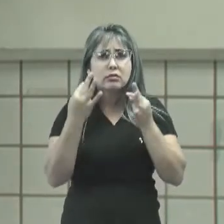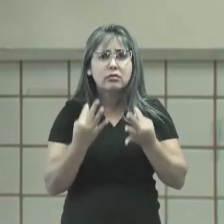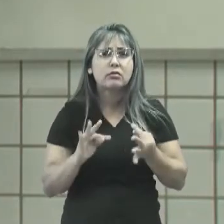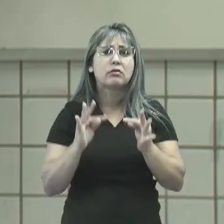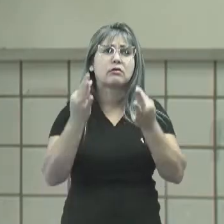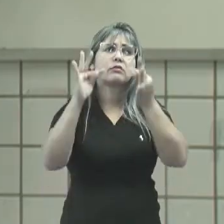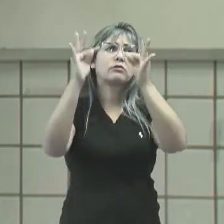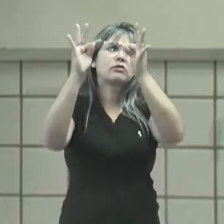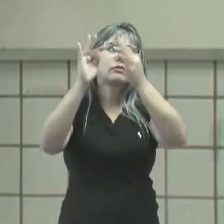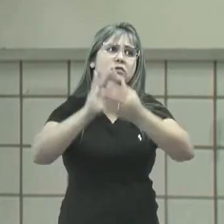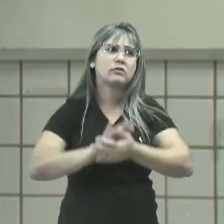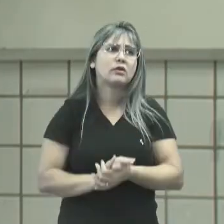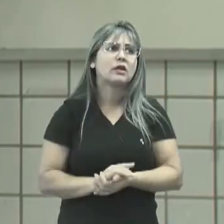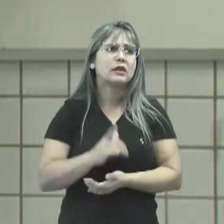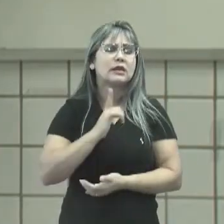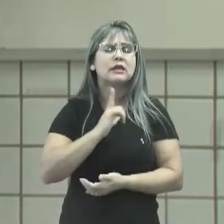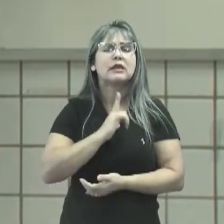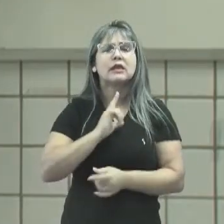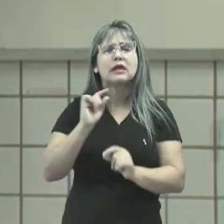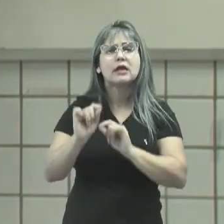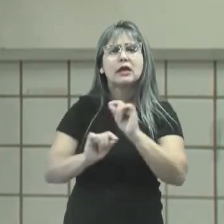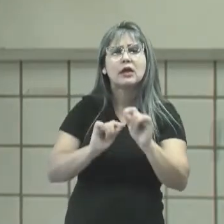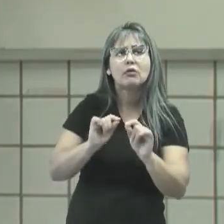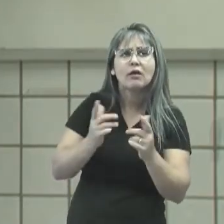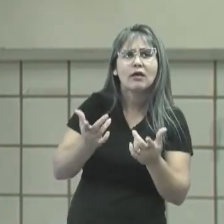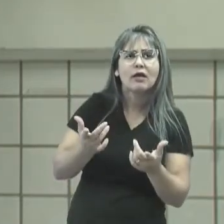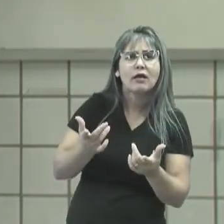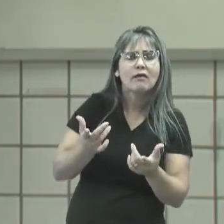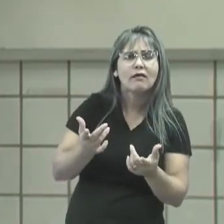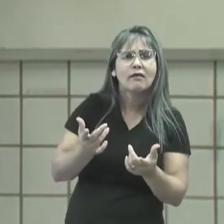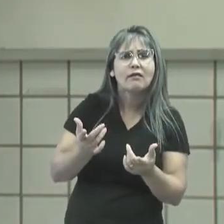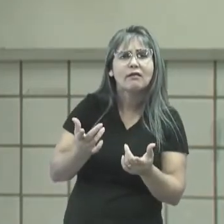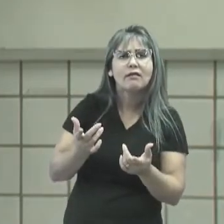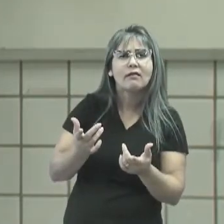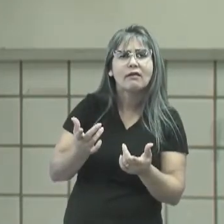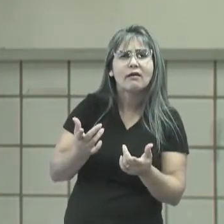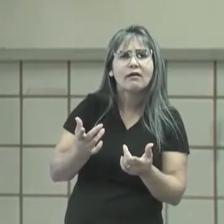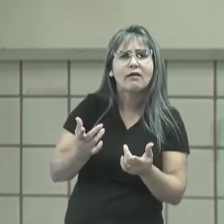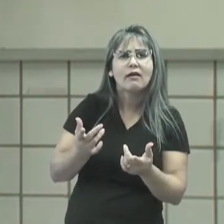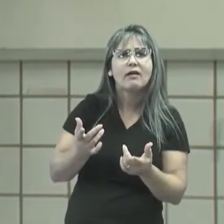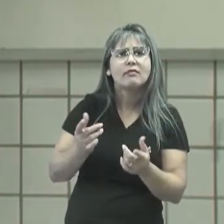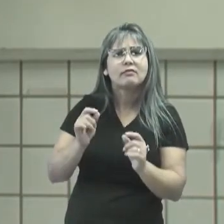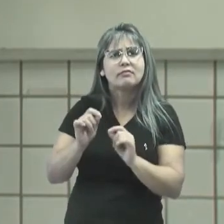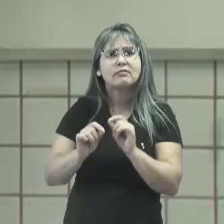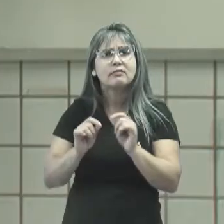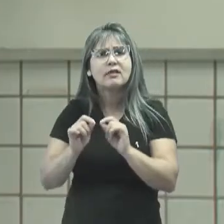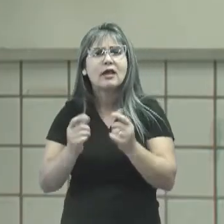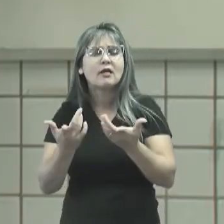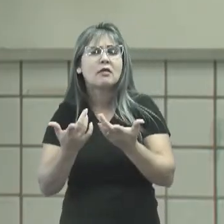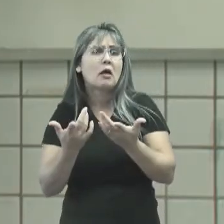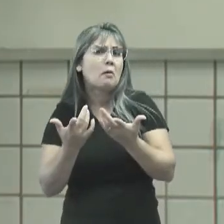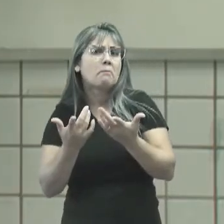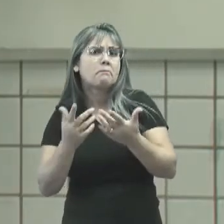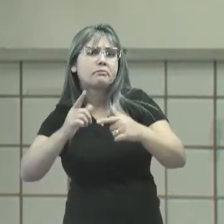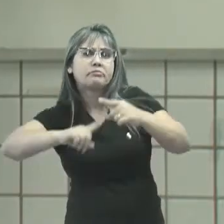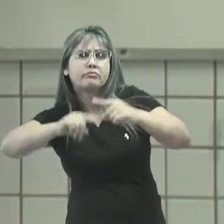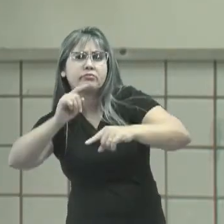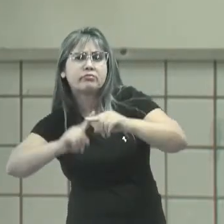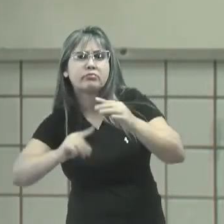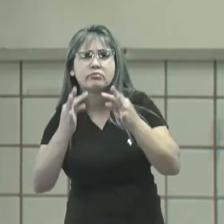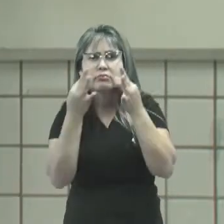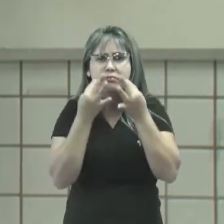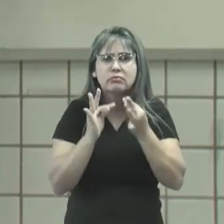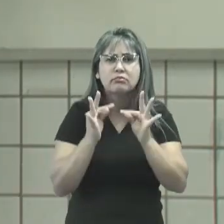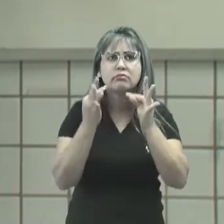3D. A impressão 3D, ela consegue moldar o equipamento, ou a prótese, ou a órtese, de forma